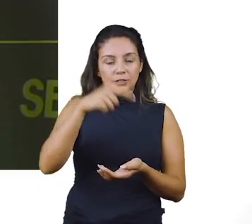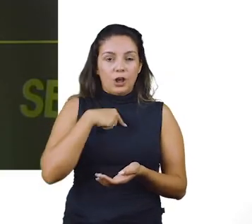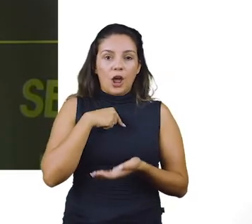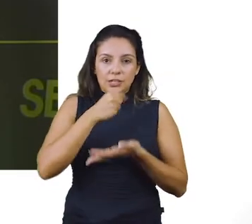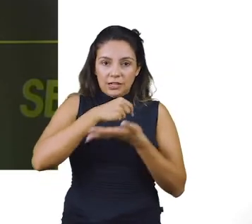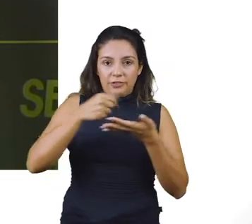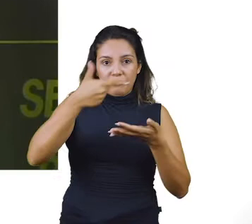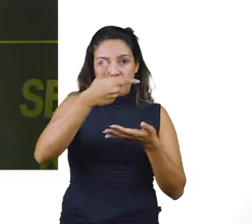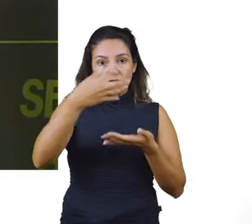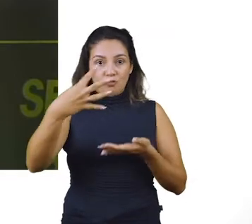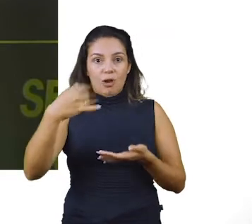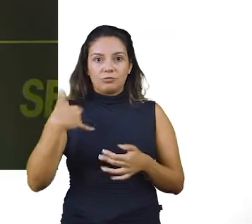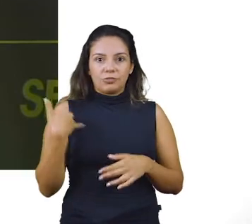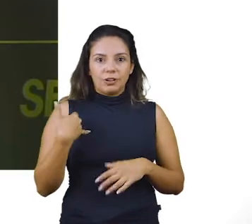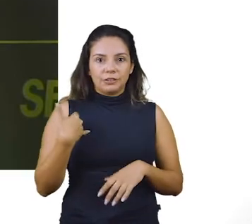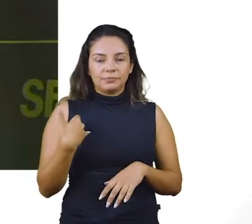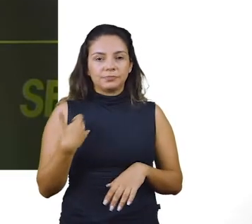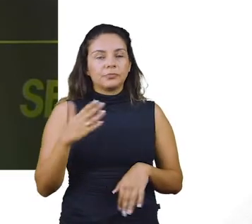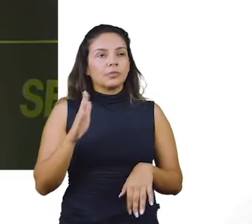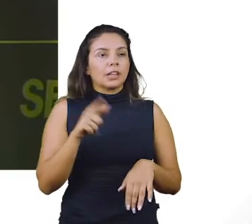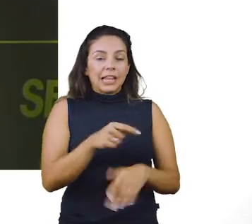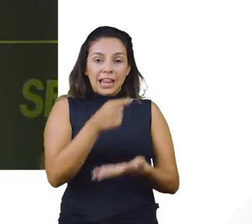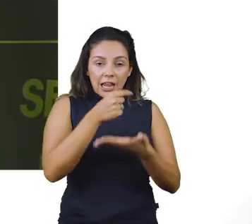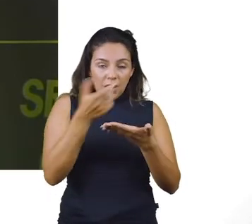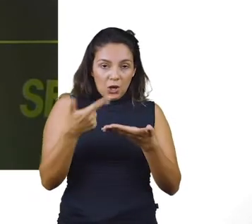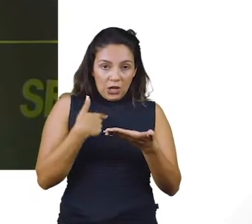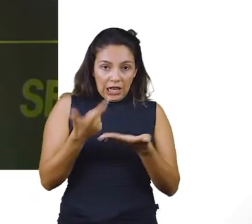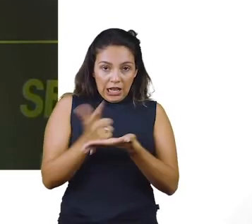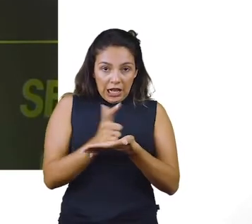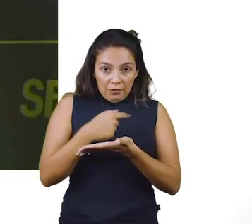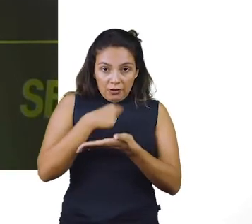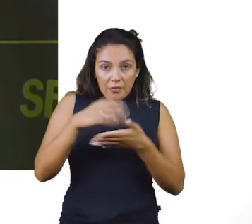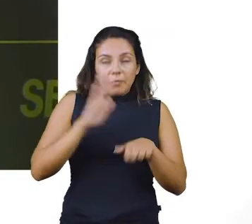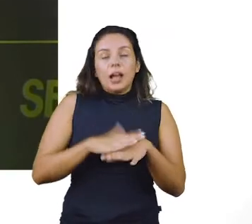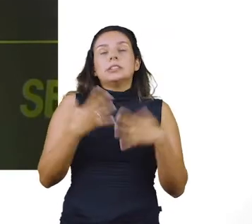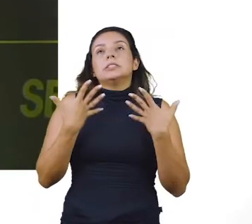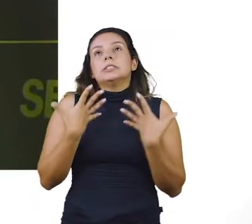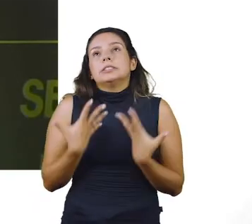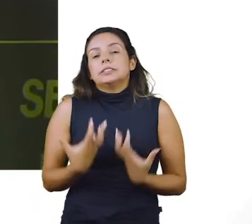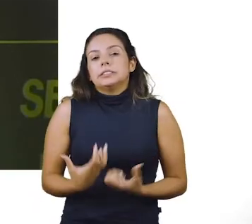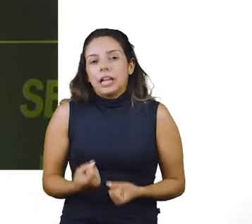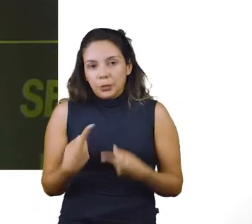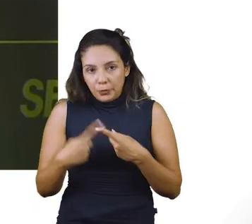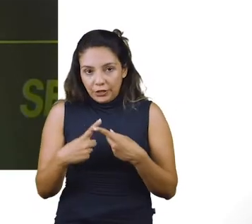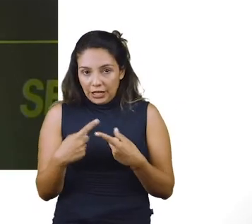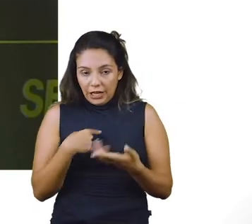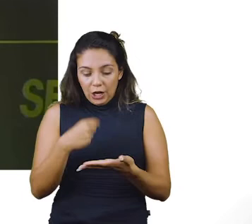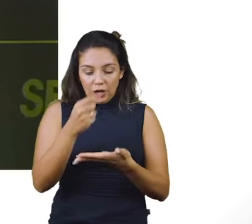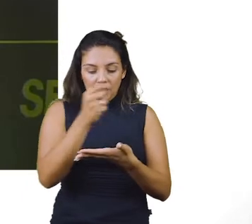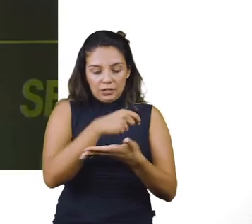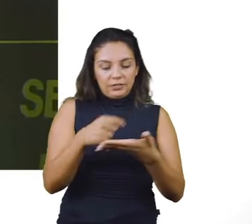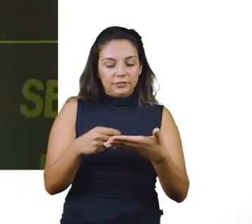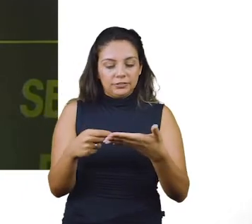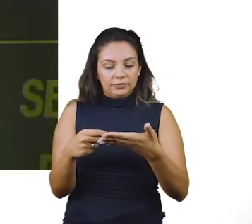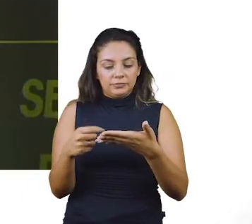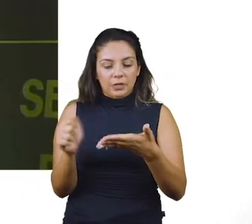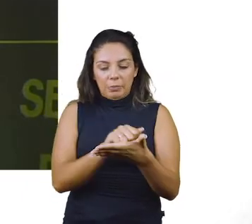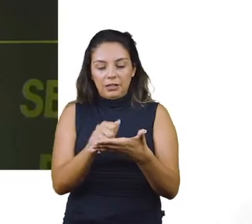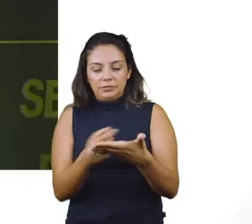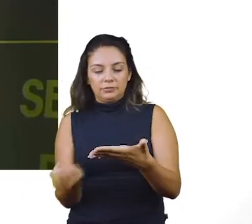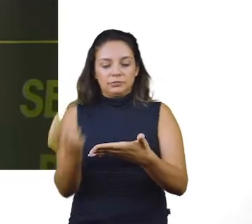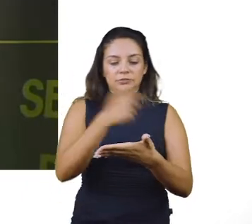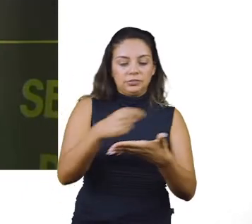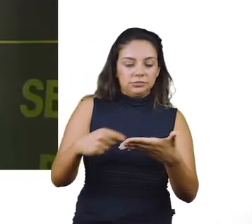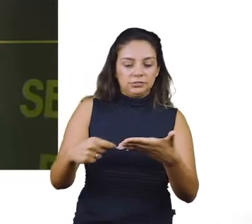que eu escrevi mais exaustivamente. Eu devo ter reescrito esse livro umas 5 ou 6